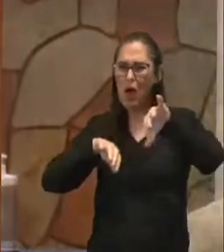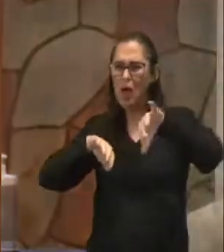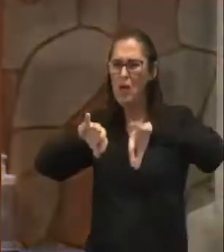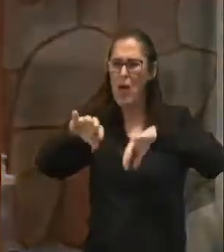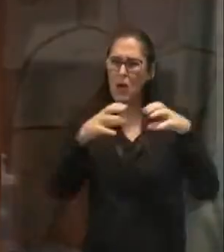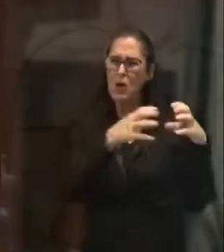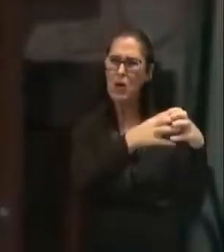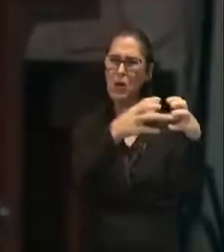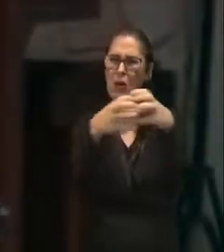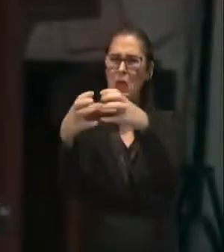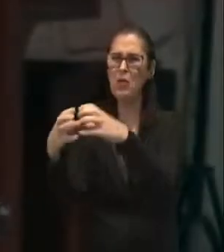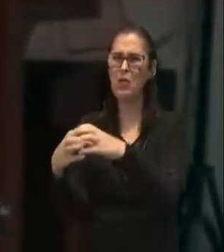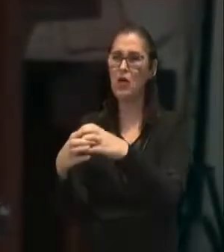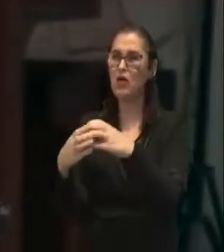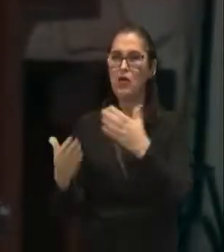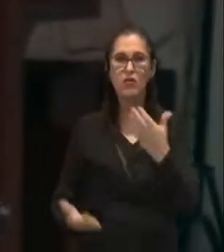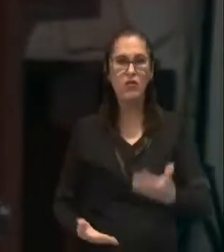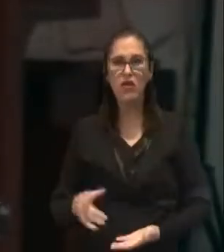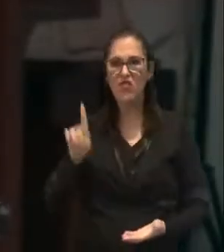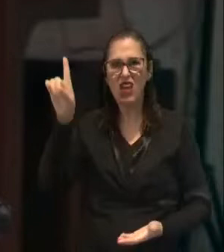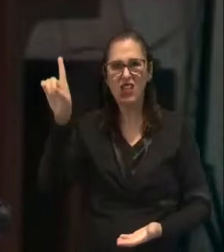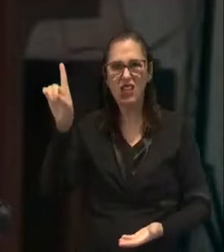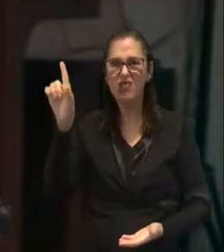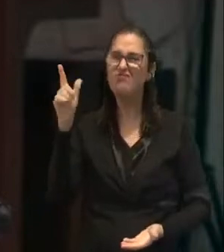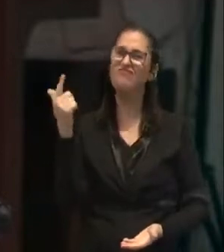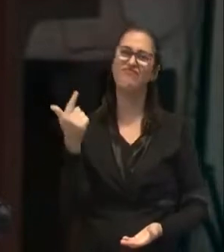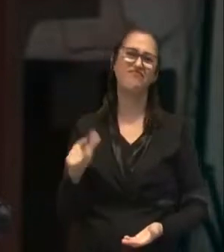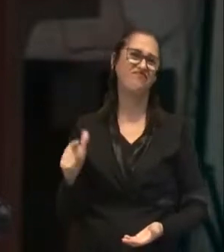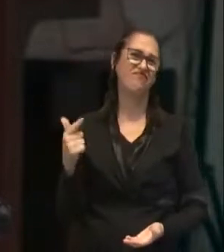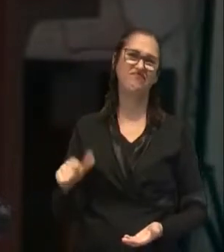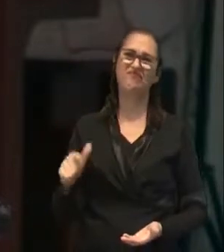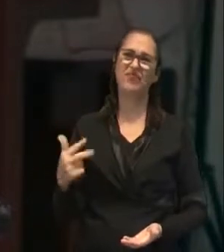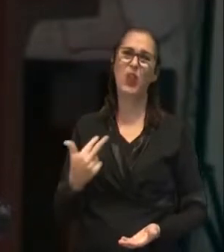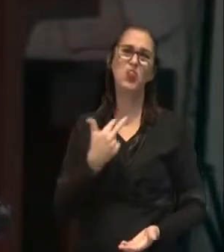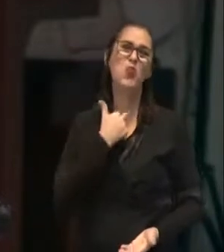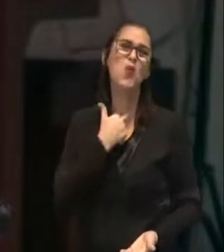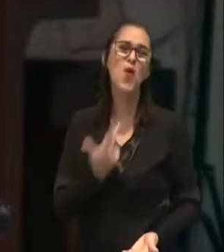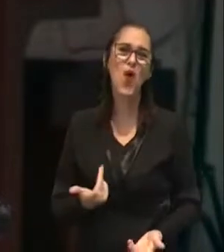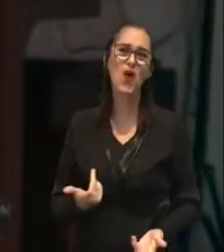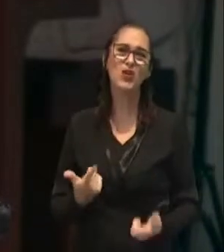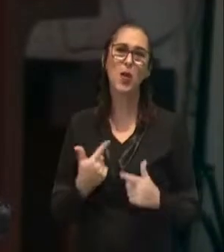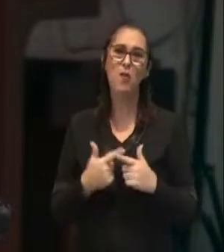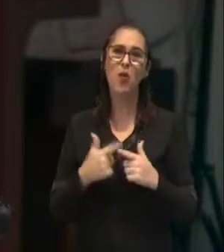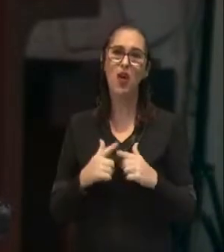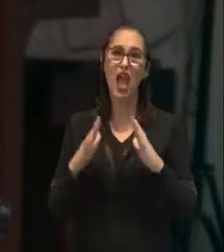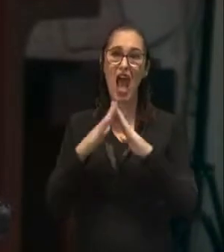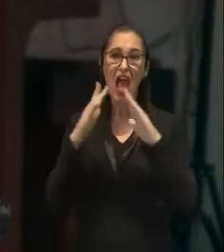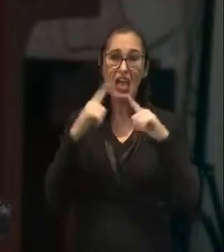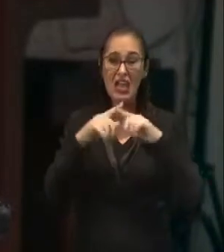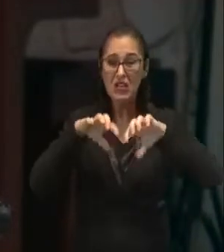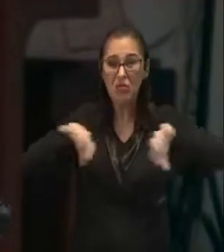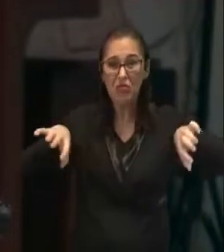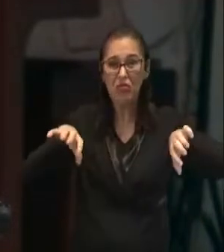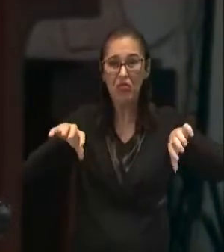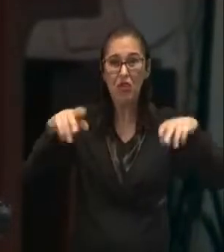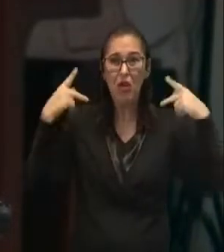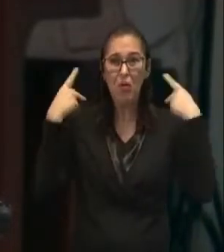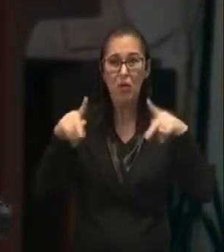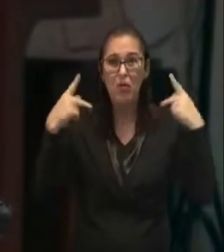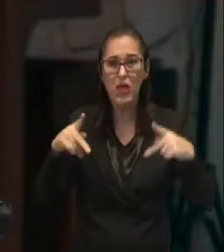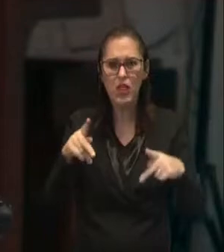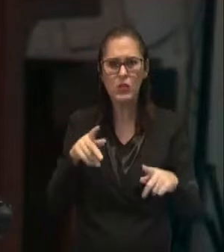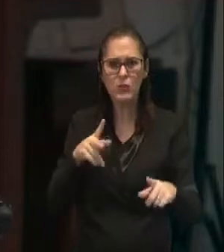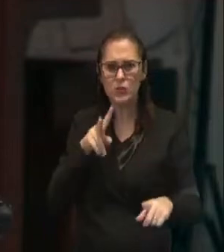Senhor, porque ele sabe que uma igreja dividida é uma igreja que não vai ter uma mensagem que impacta,